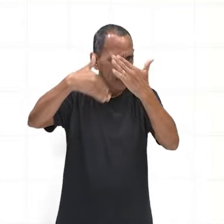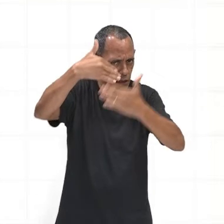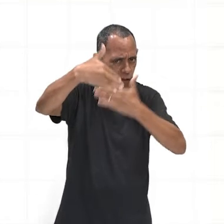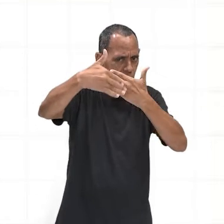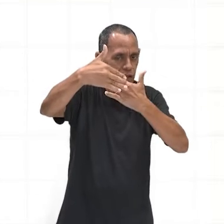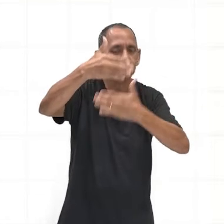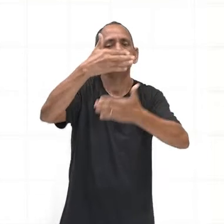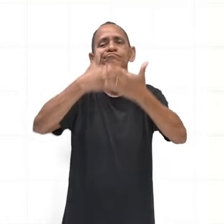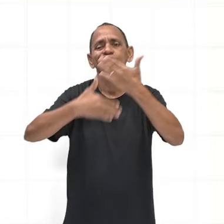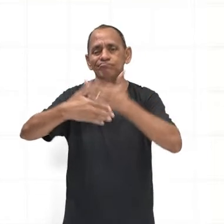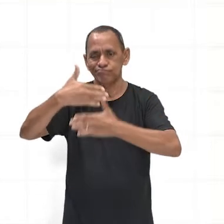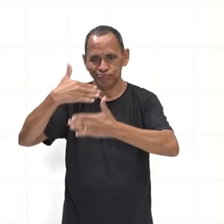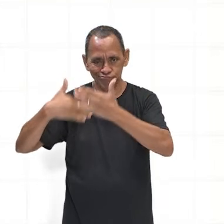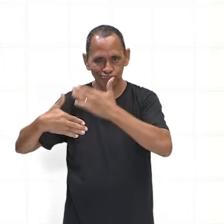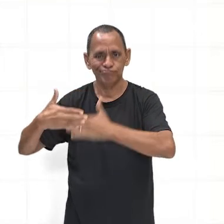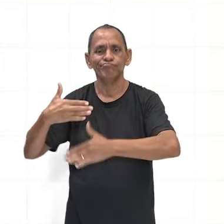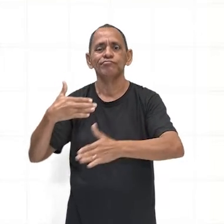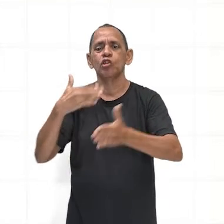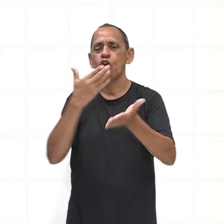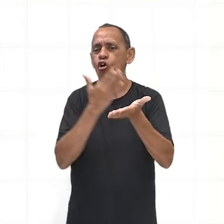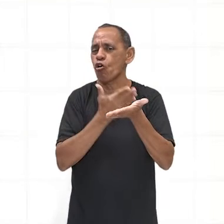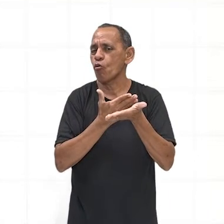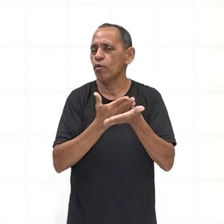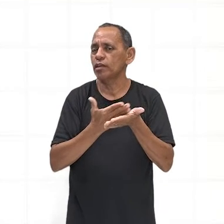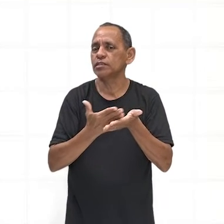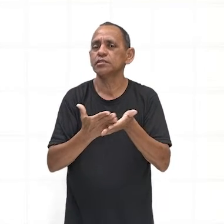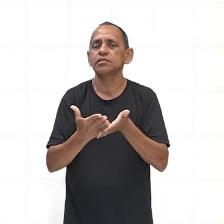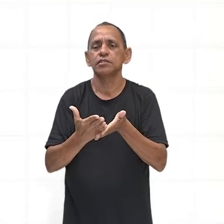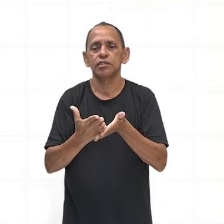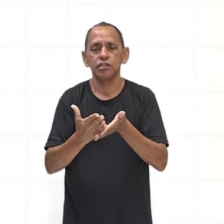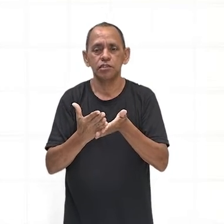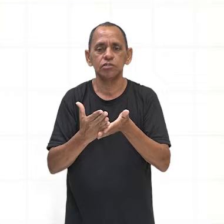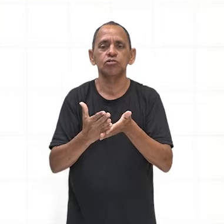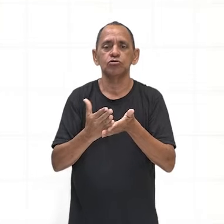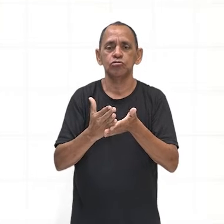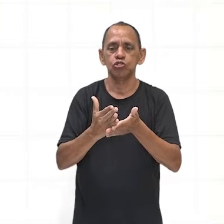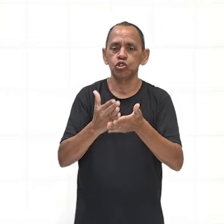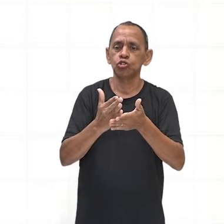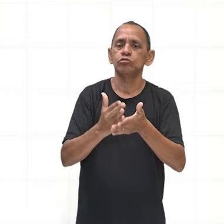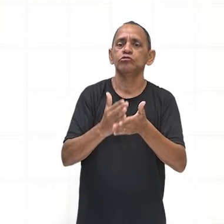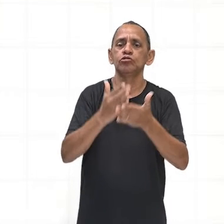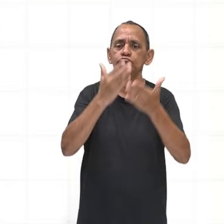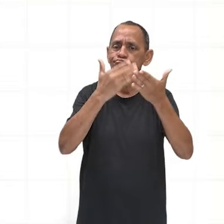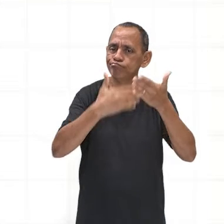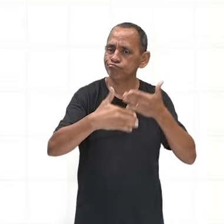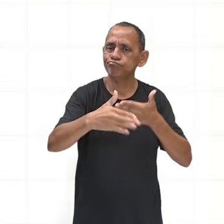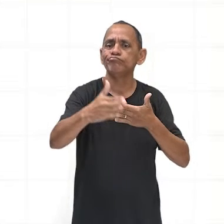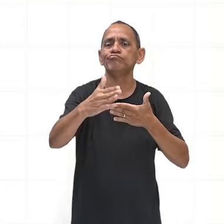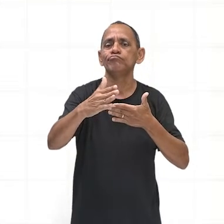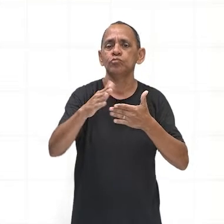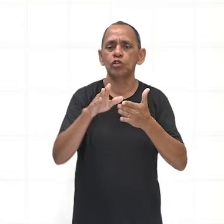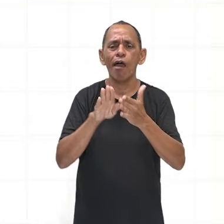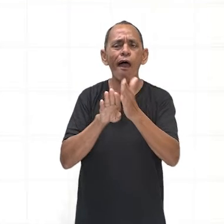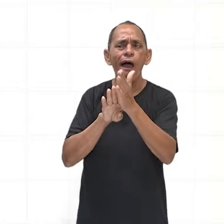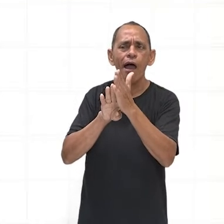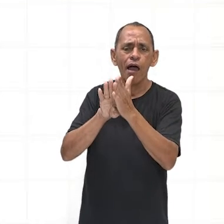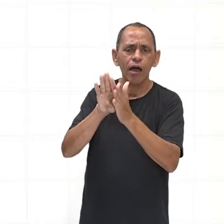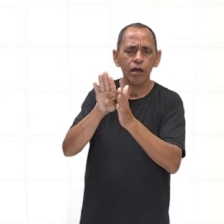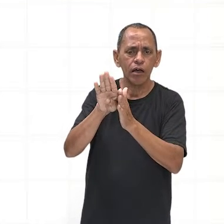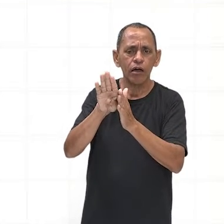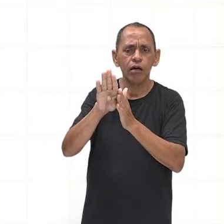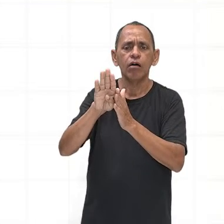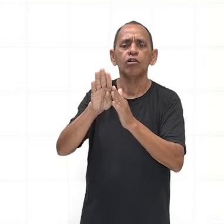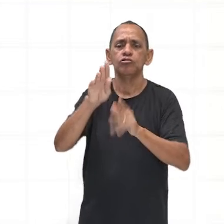iniciando-se após o período pós-clássico, que é aquele período do auge do povo maia, marcado aí por